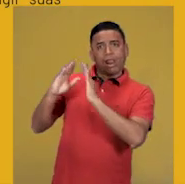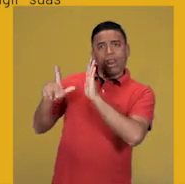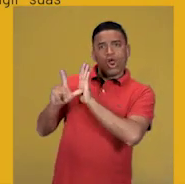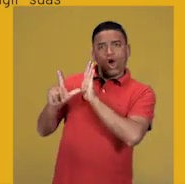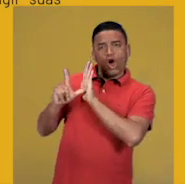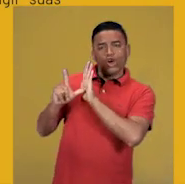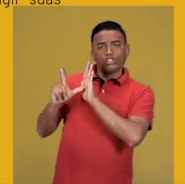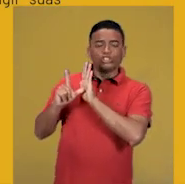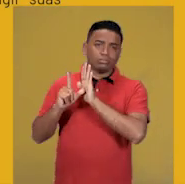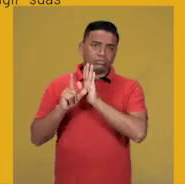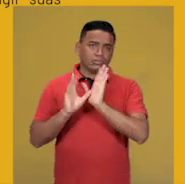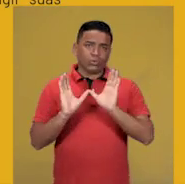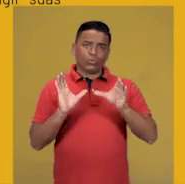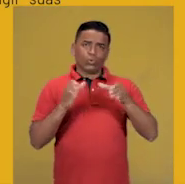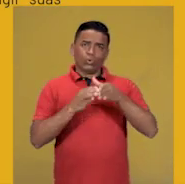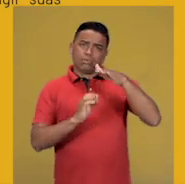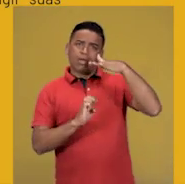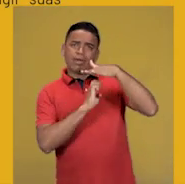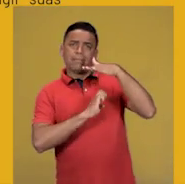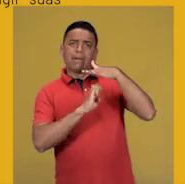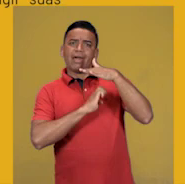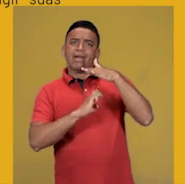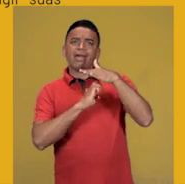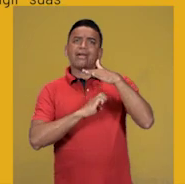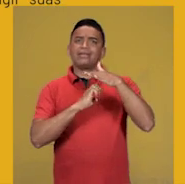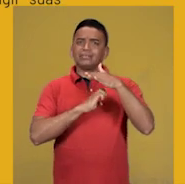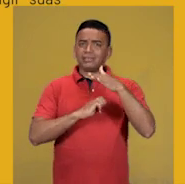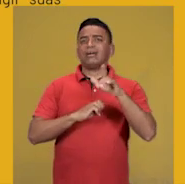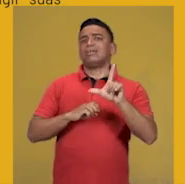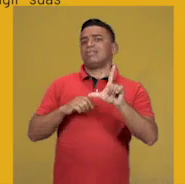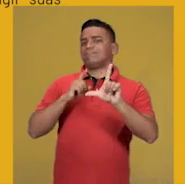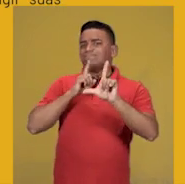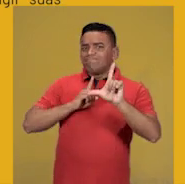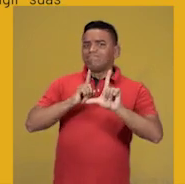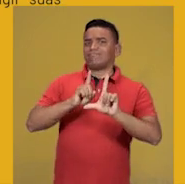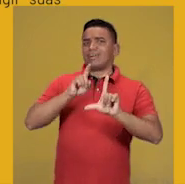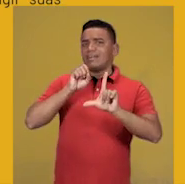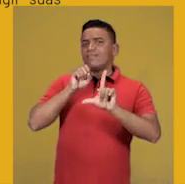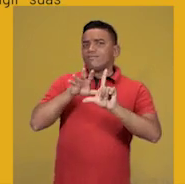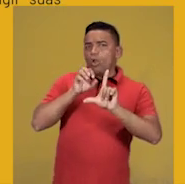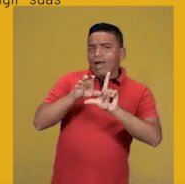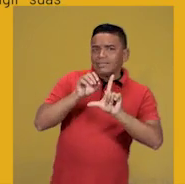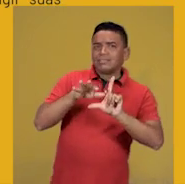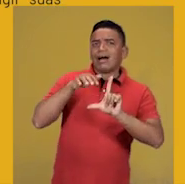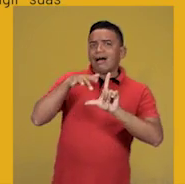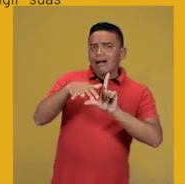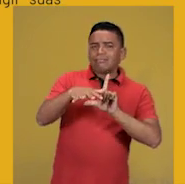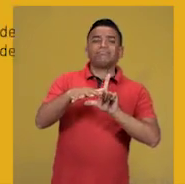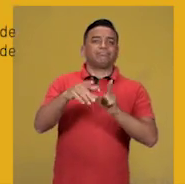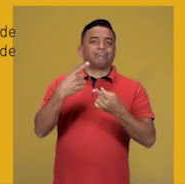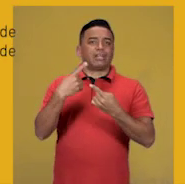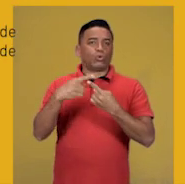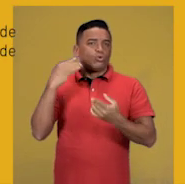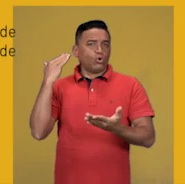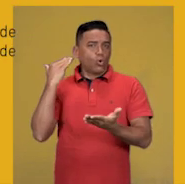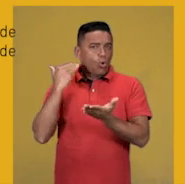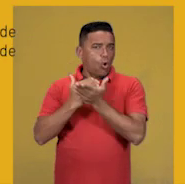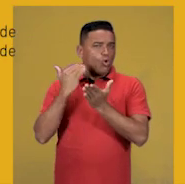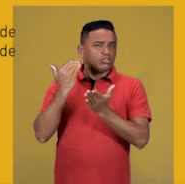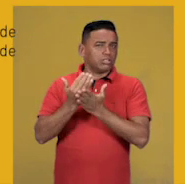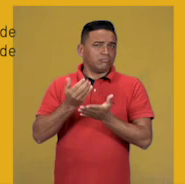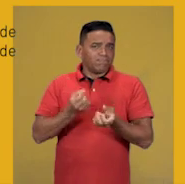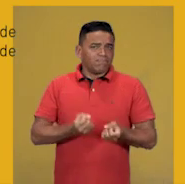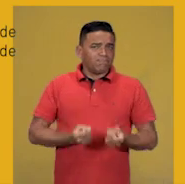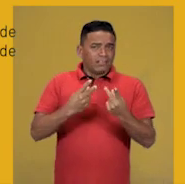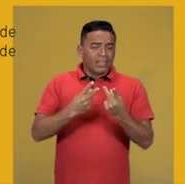usam merchandising para influenciar a intenção do cliente e atingir as suas metas de venda. Tanto